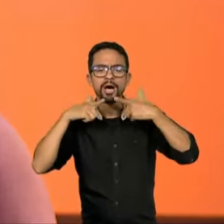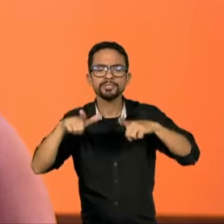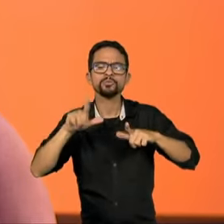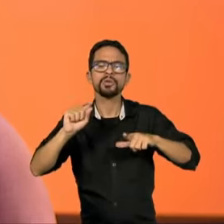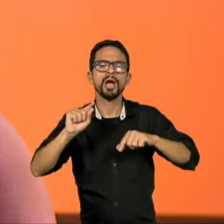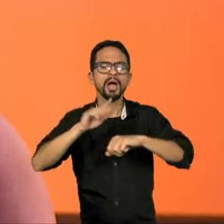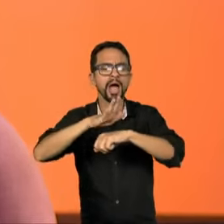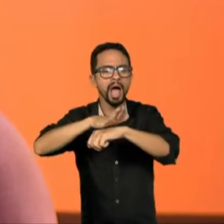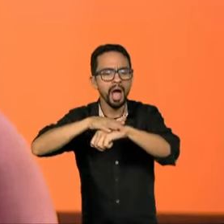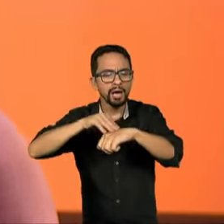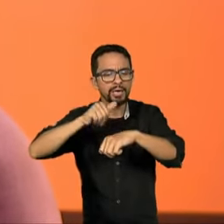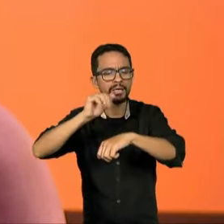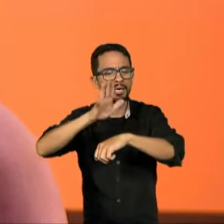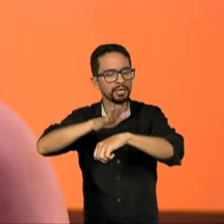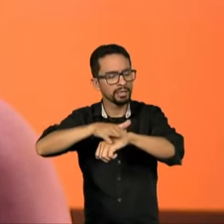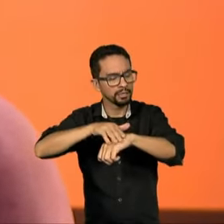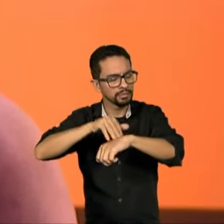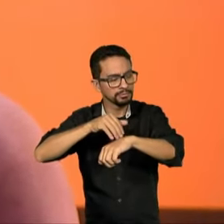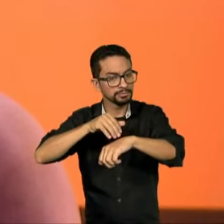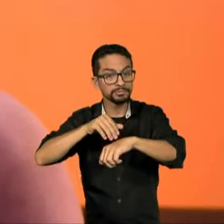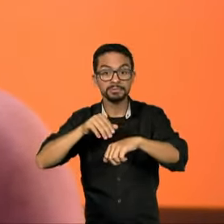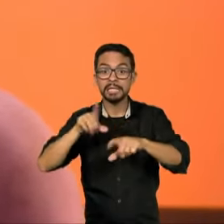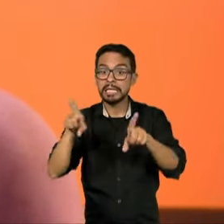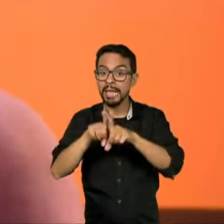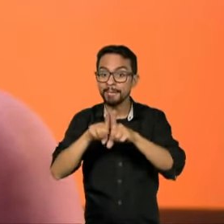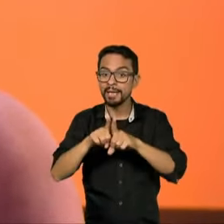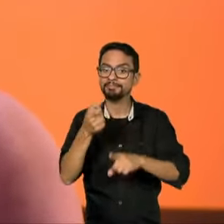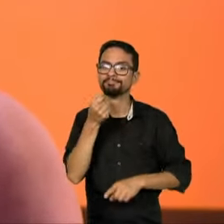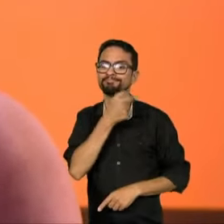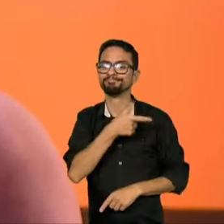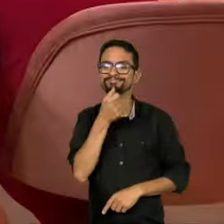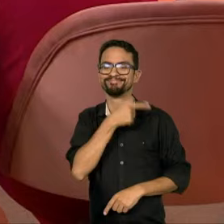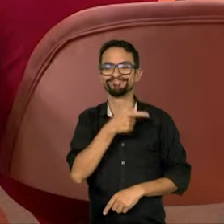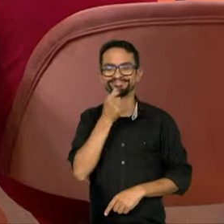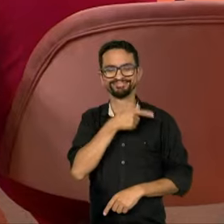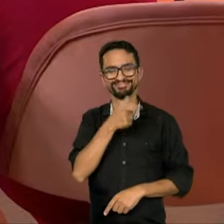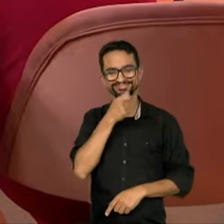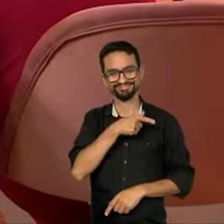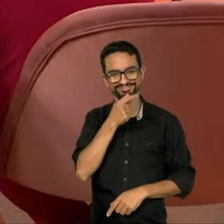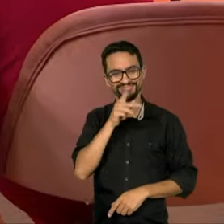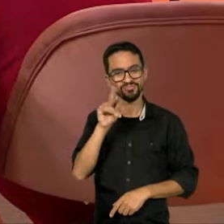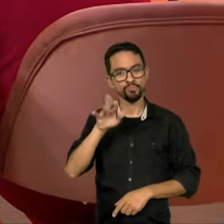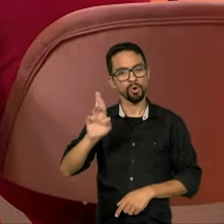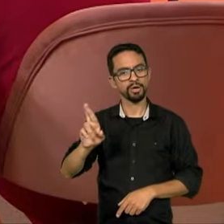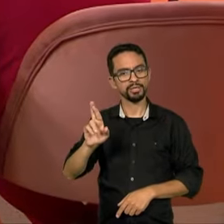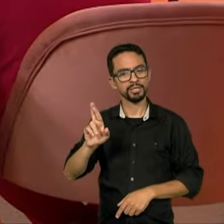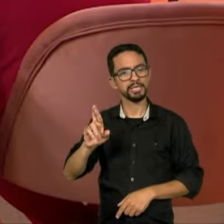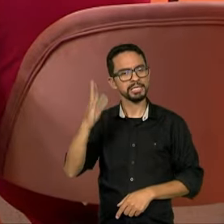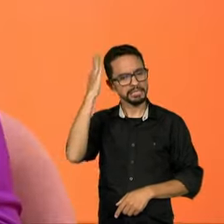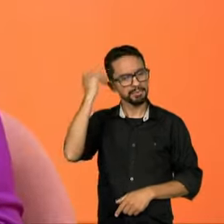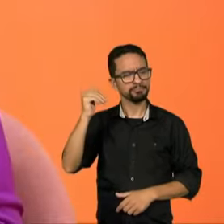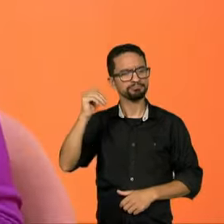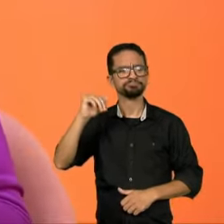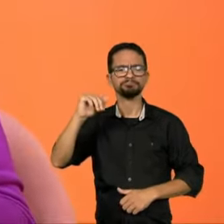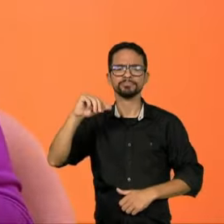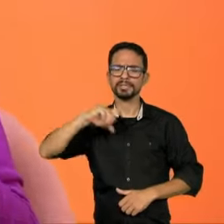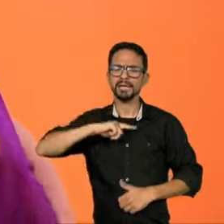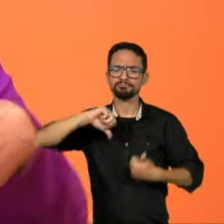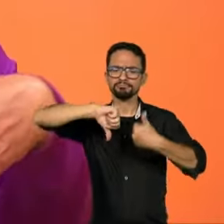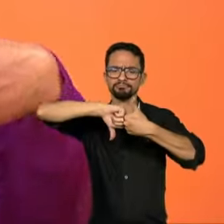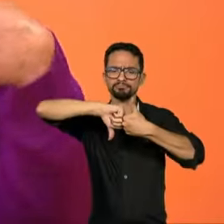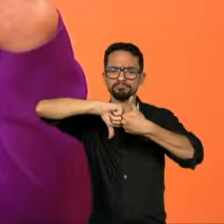humor, que é uma linguagem que tem feito muita falta na nossa comunicação. A gente fala aqui das polarizações, das fake